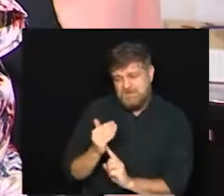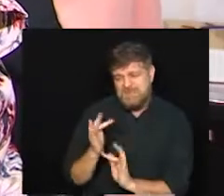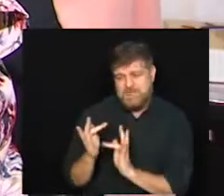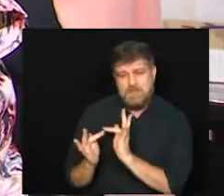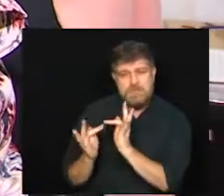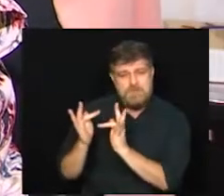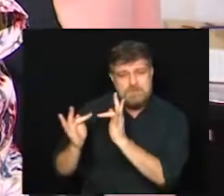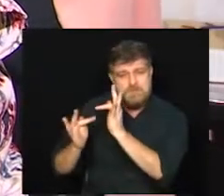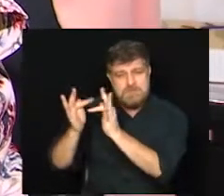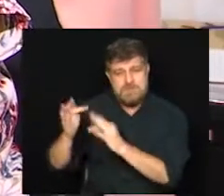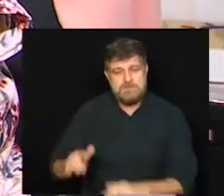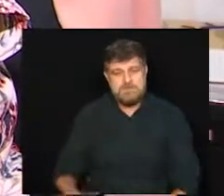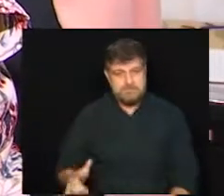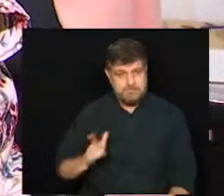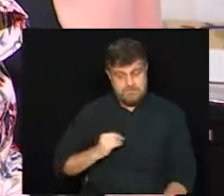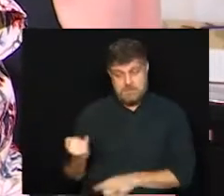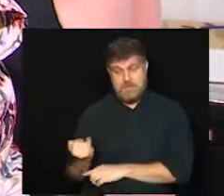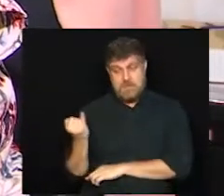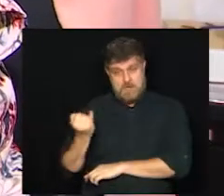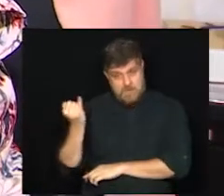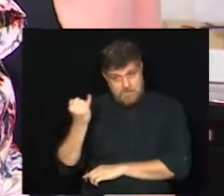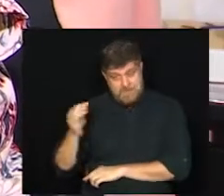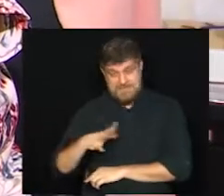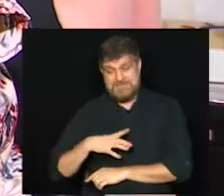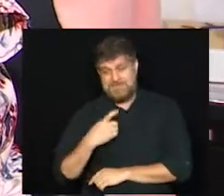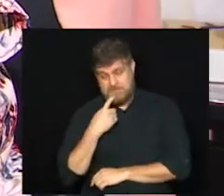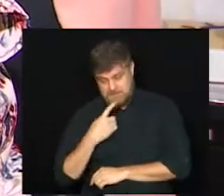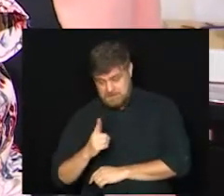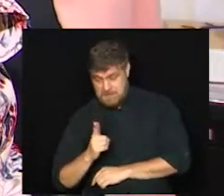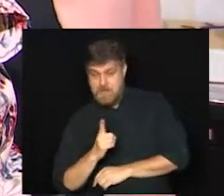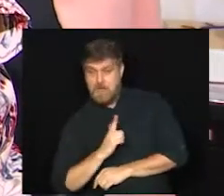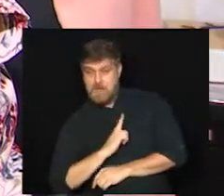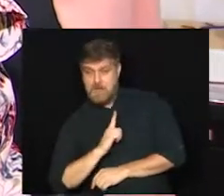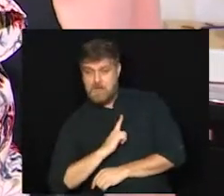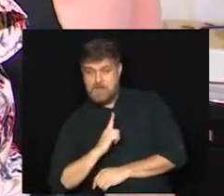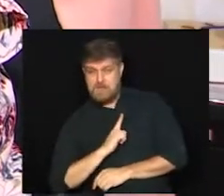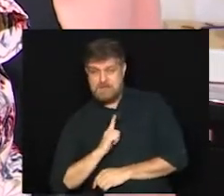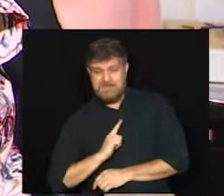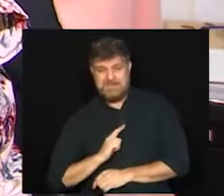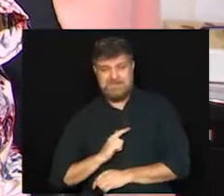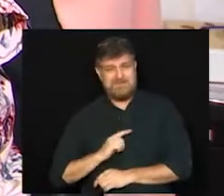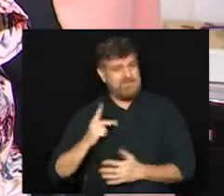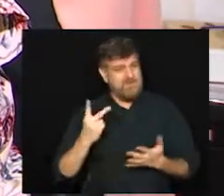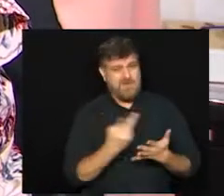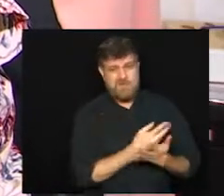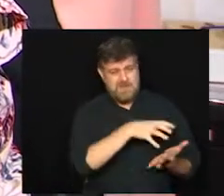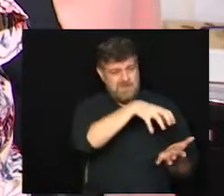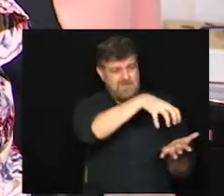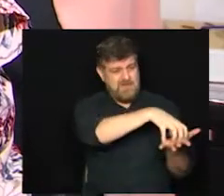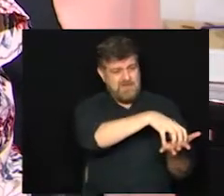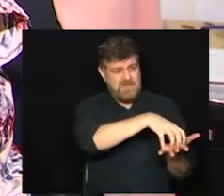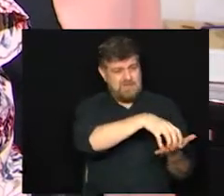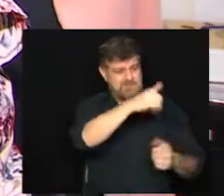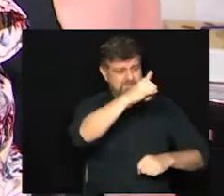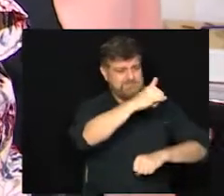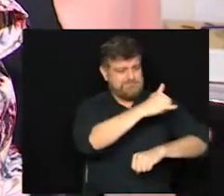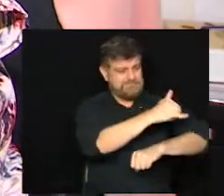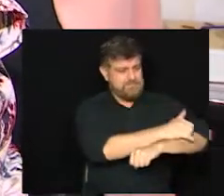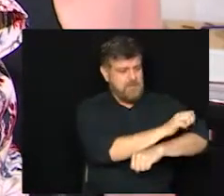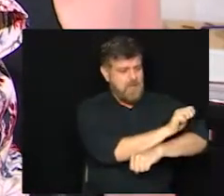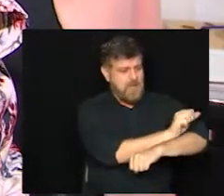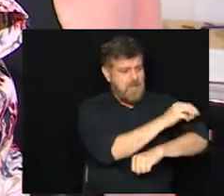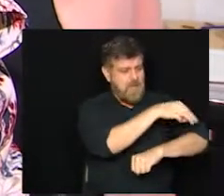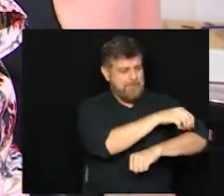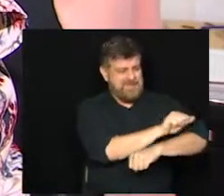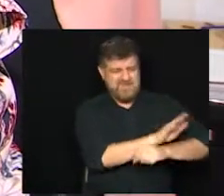tecnologia, enfim, a importância que se tem a nossa cidade, foi um erro fechar o campus dos Amarais. A gente entende que